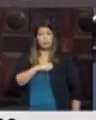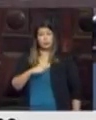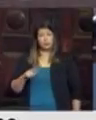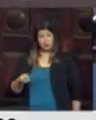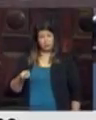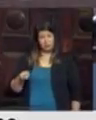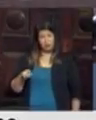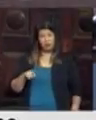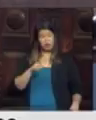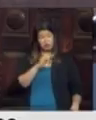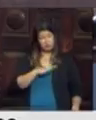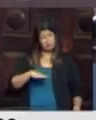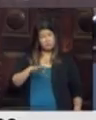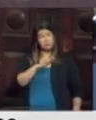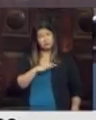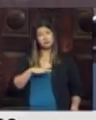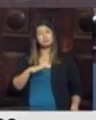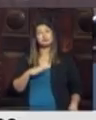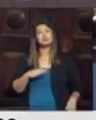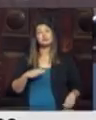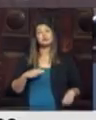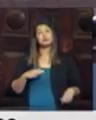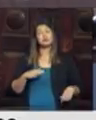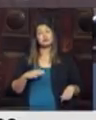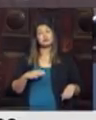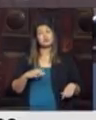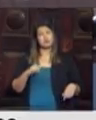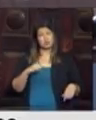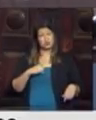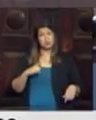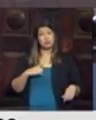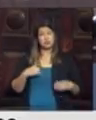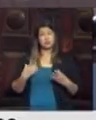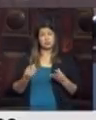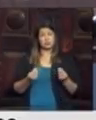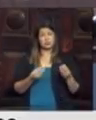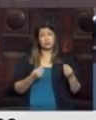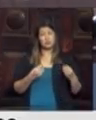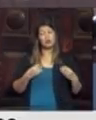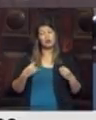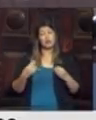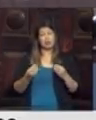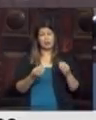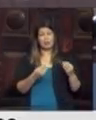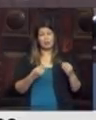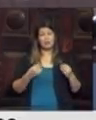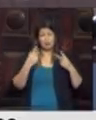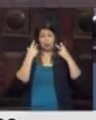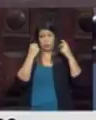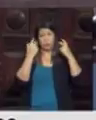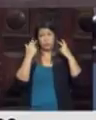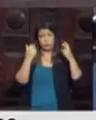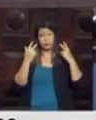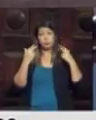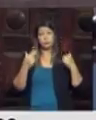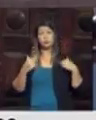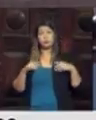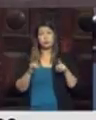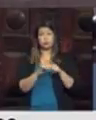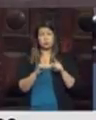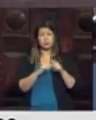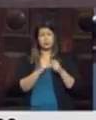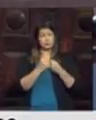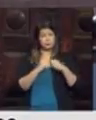região que temos reservas naturais muito